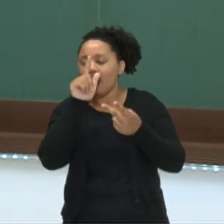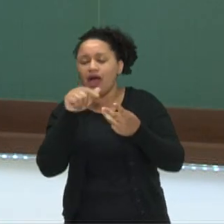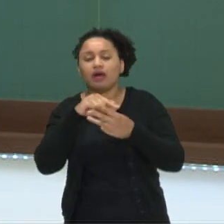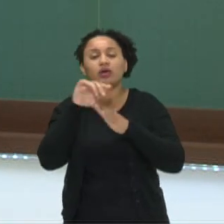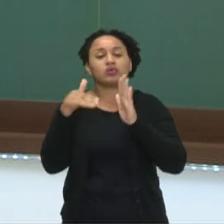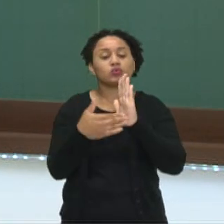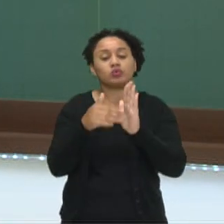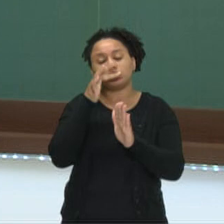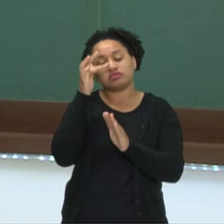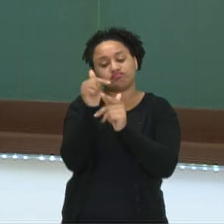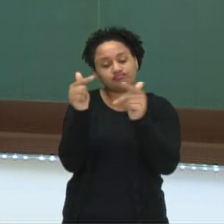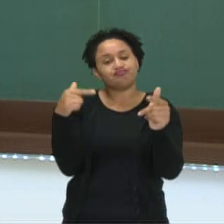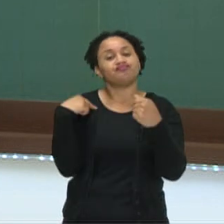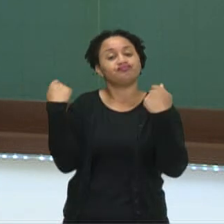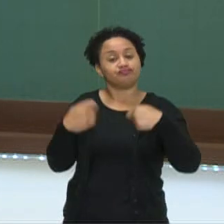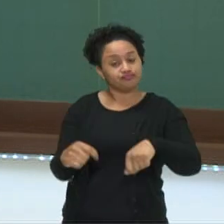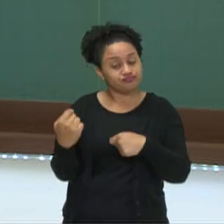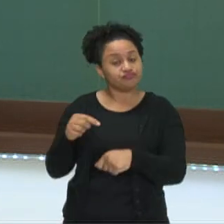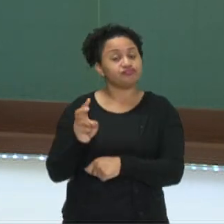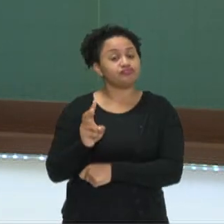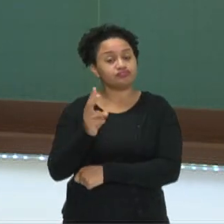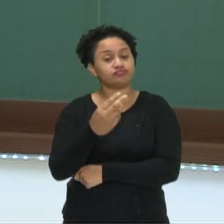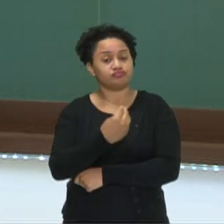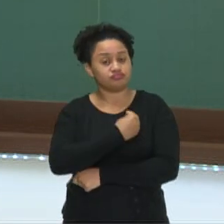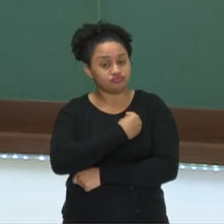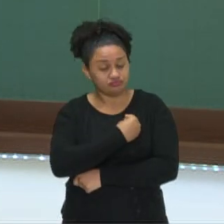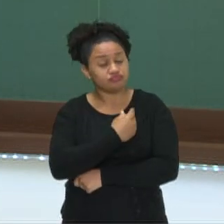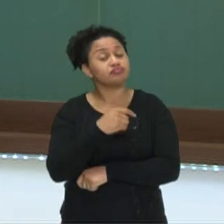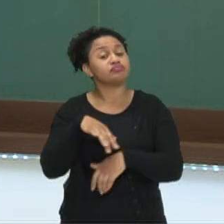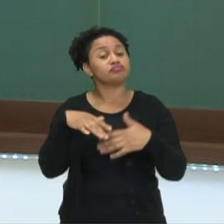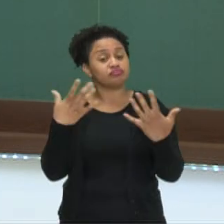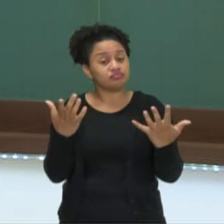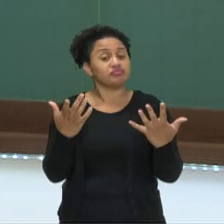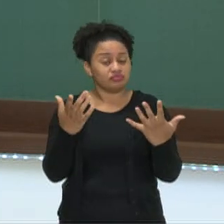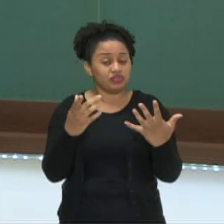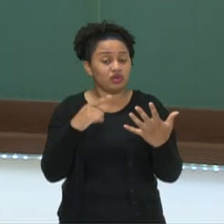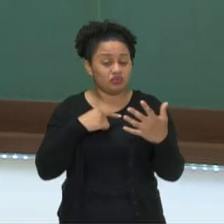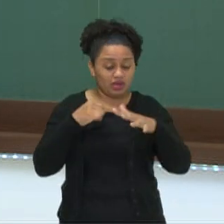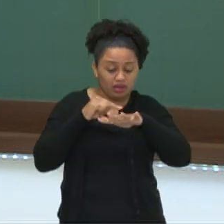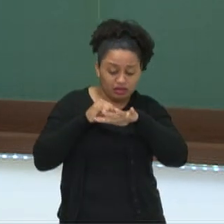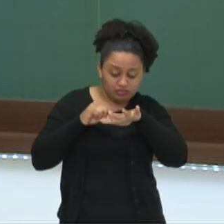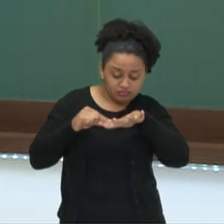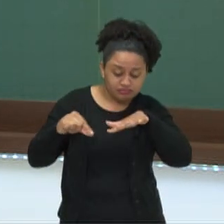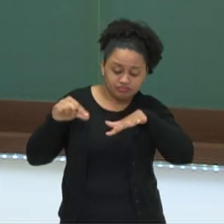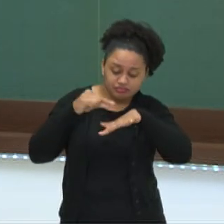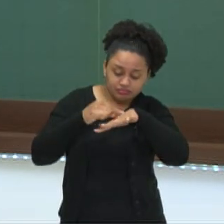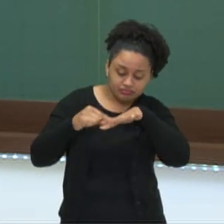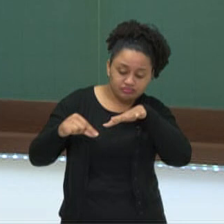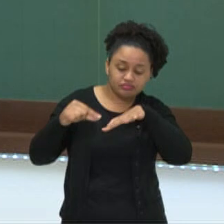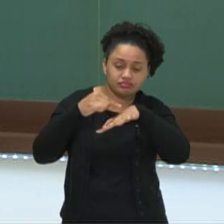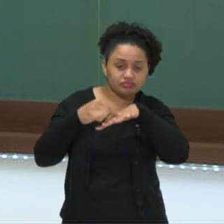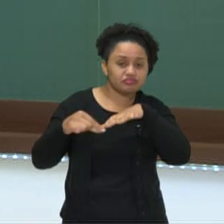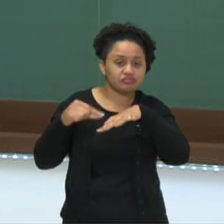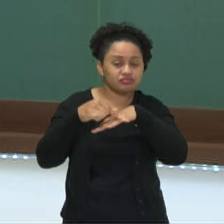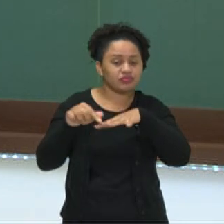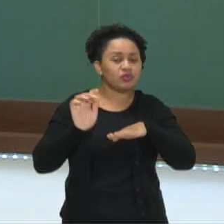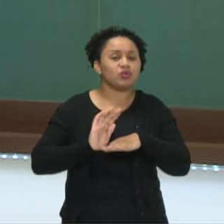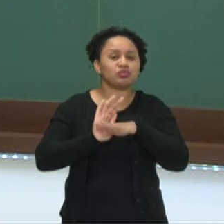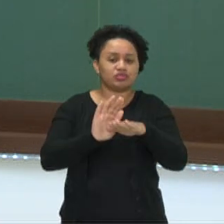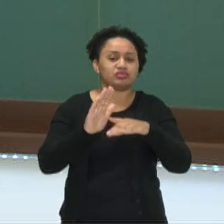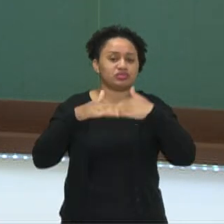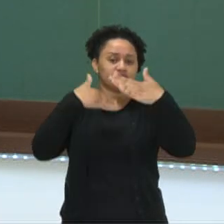planta precisa para sobreviver. Então, esses vasos condutores de seiva estão ali para auxiliar